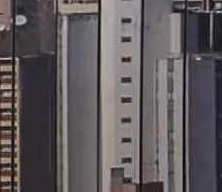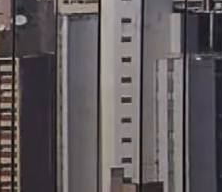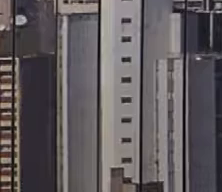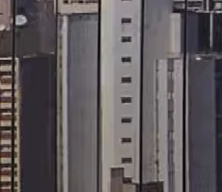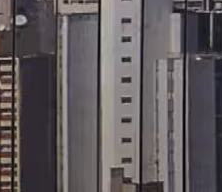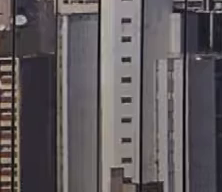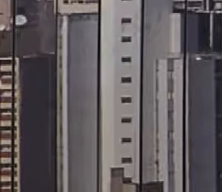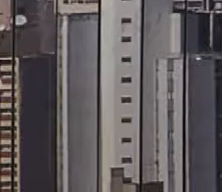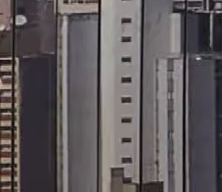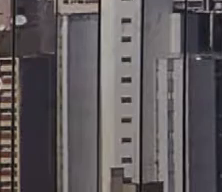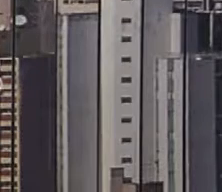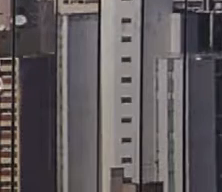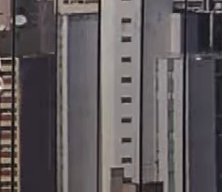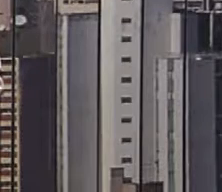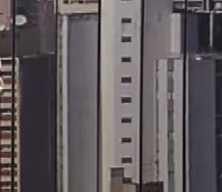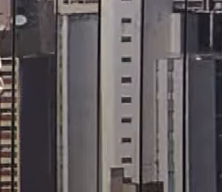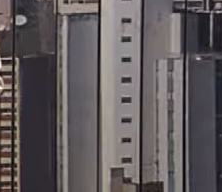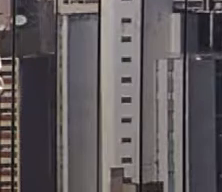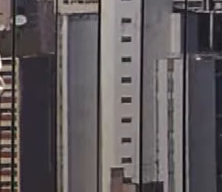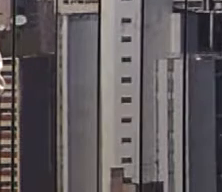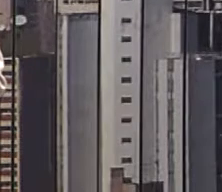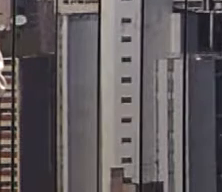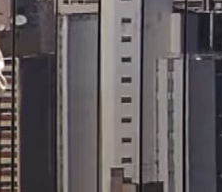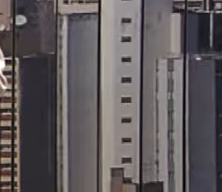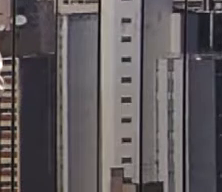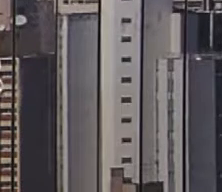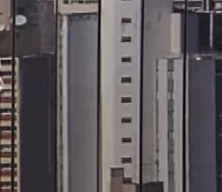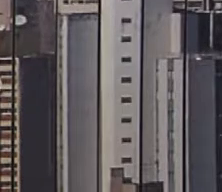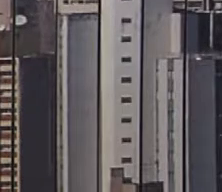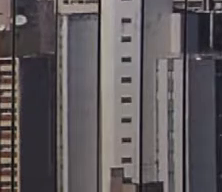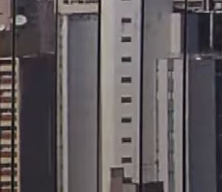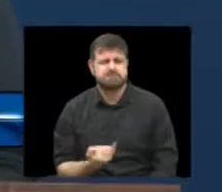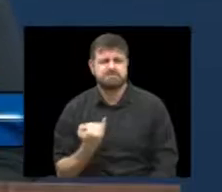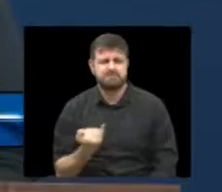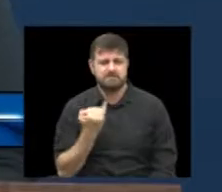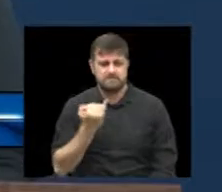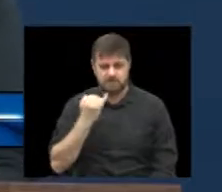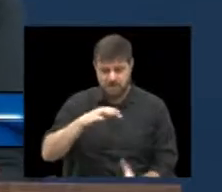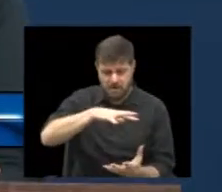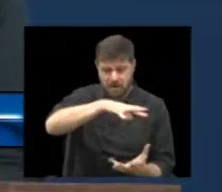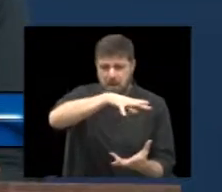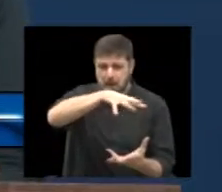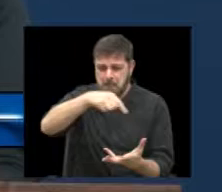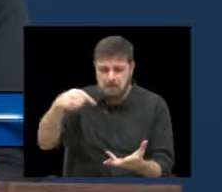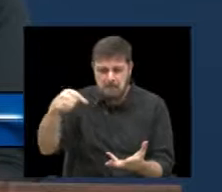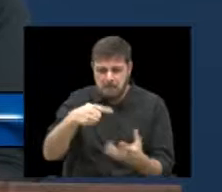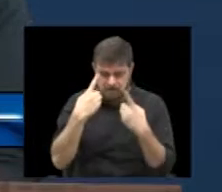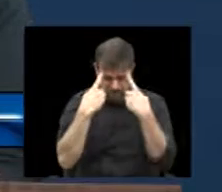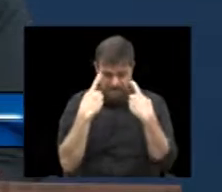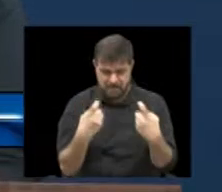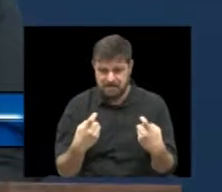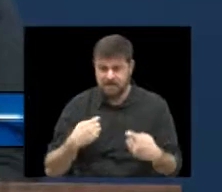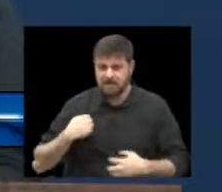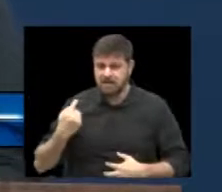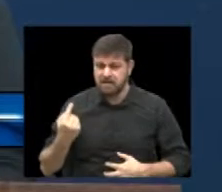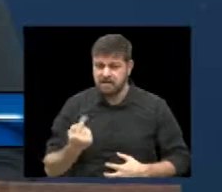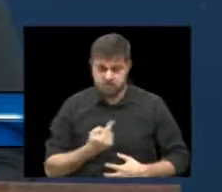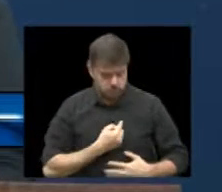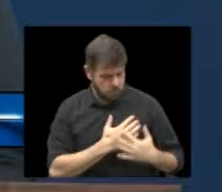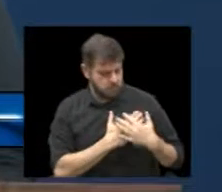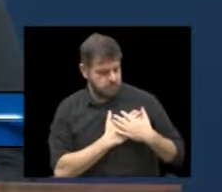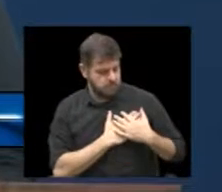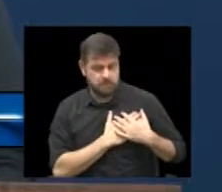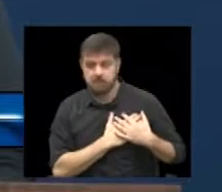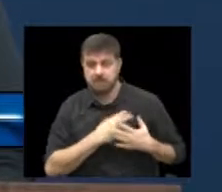Conte foi à tribuna para lembrar sobre o mês da visibilidade LGBT. Na 36ª reunião ordinária, a